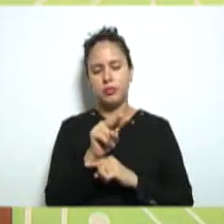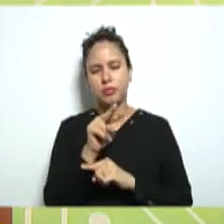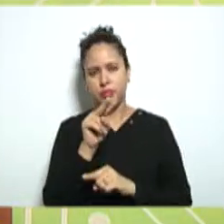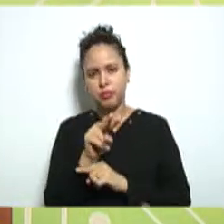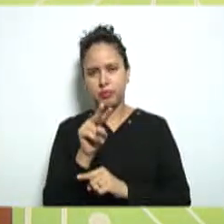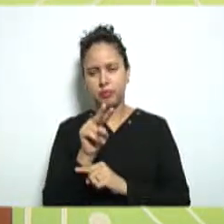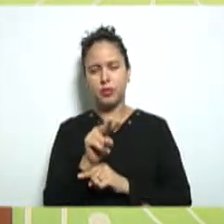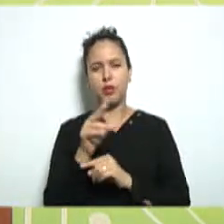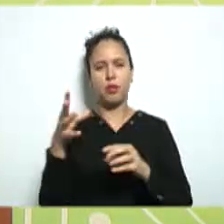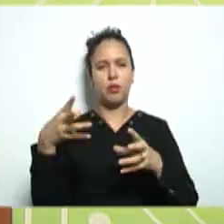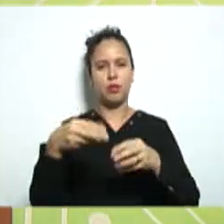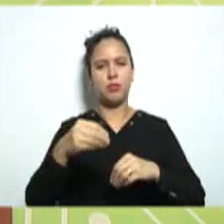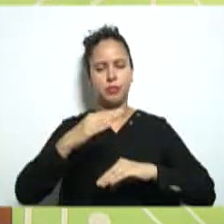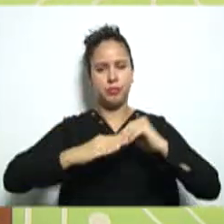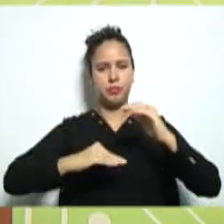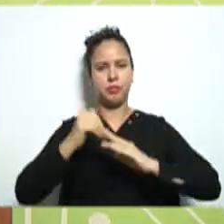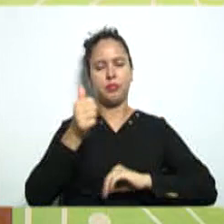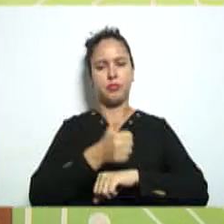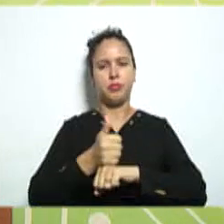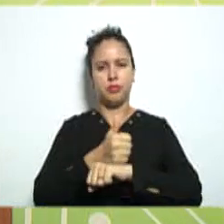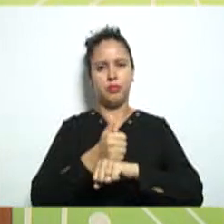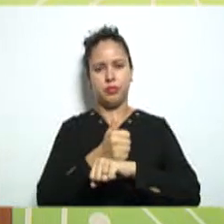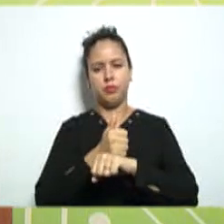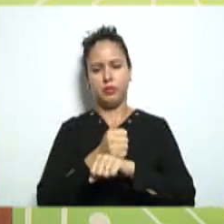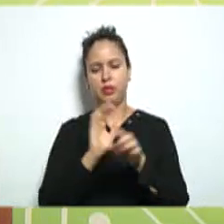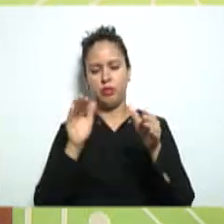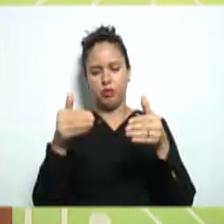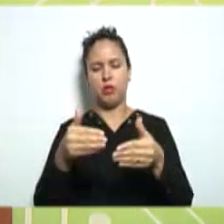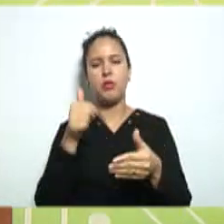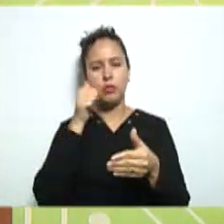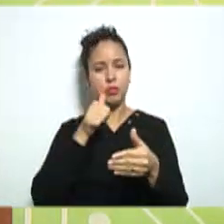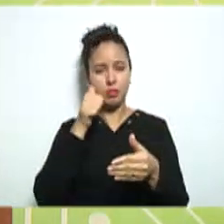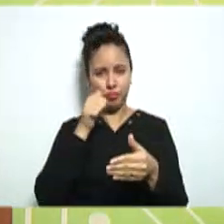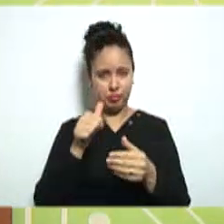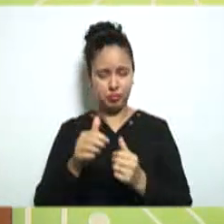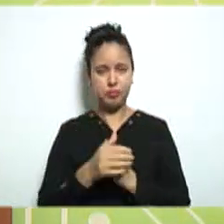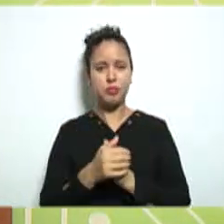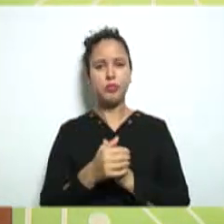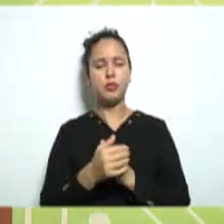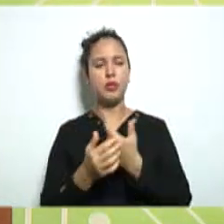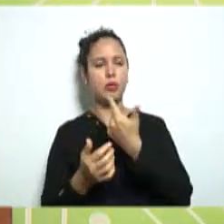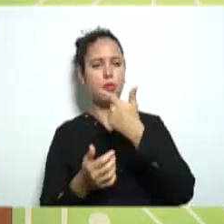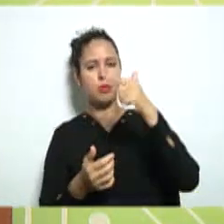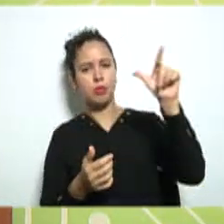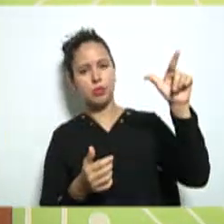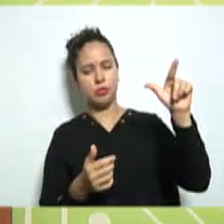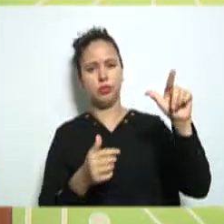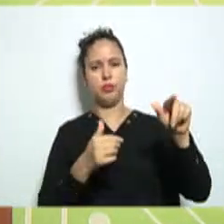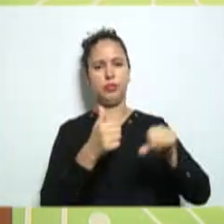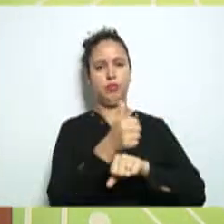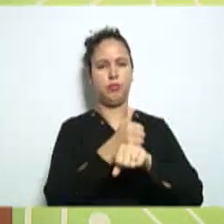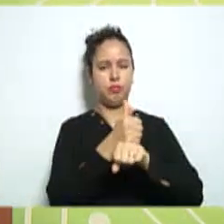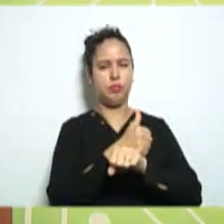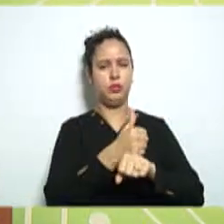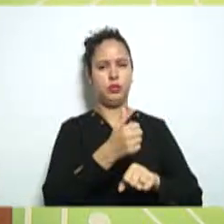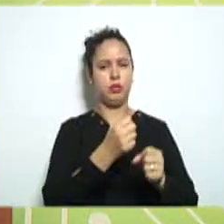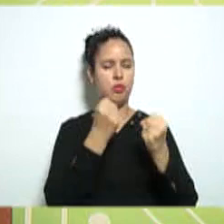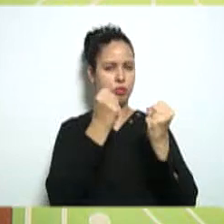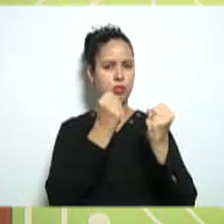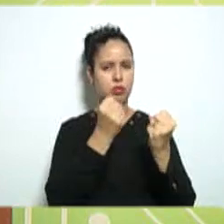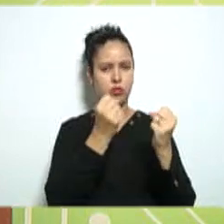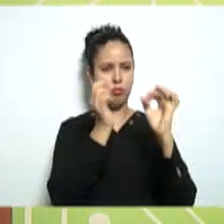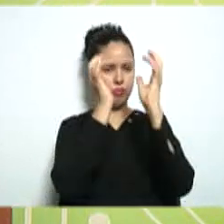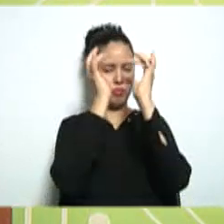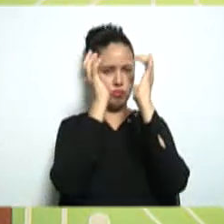cuidadoras, todas essas profissões estão associadas ao feminino. E outras profissões que exigem força,